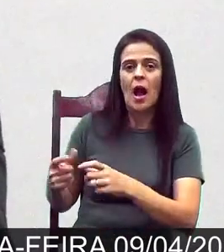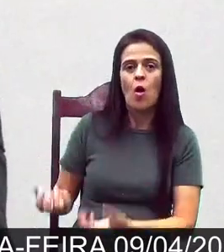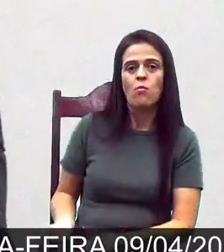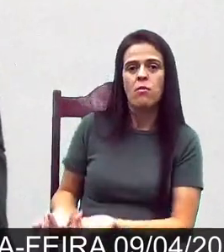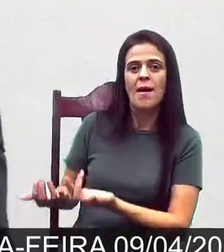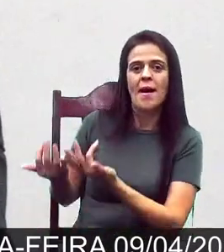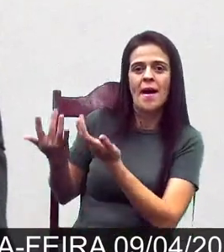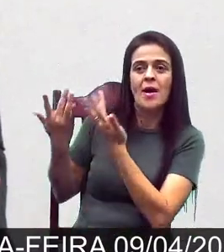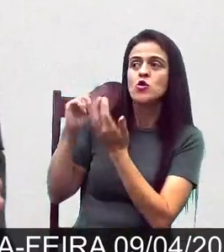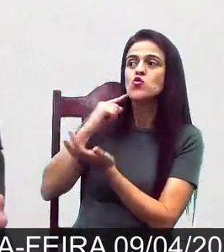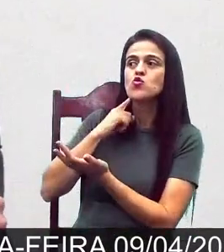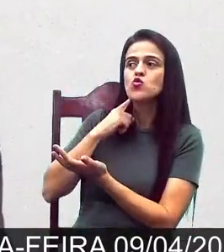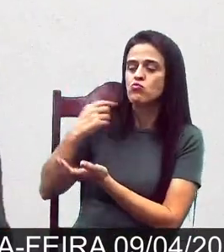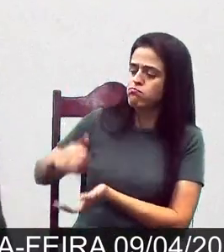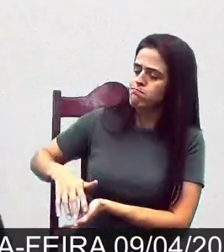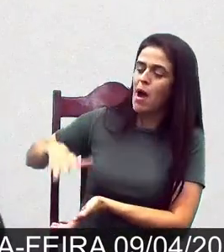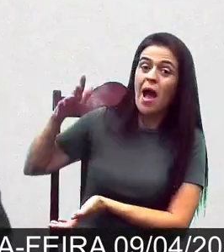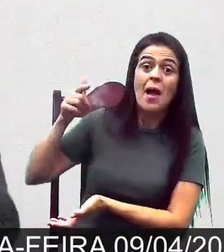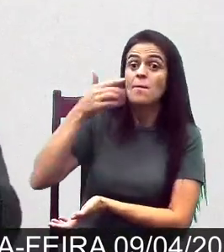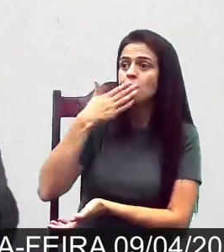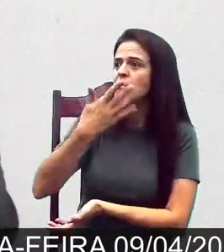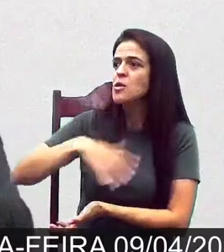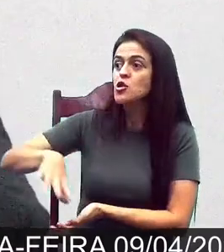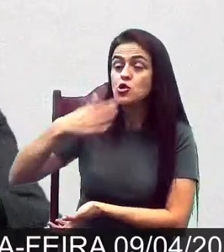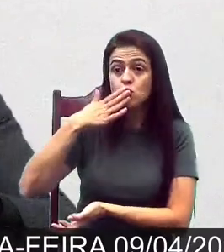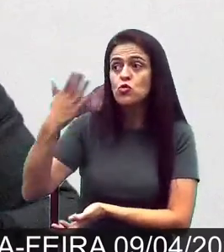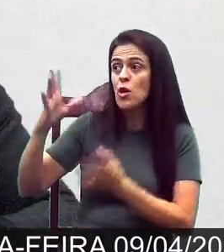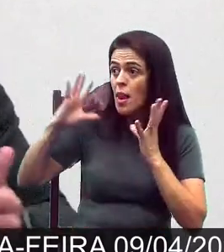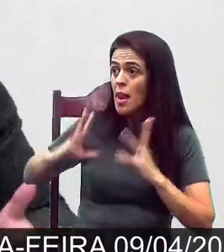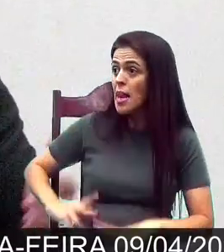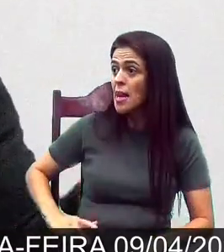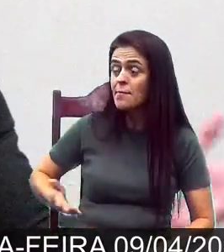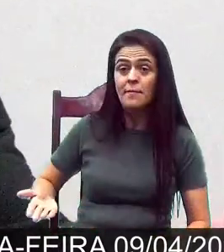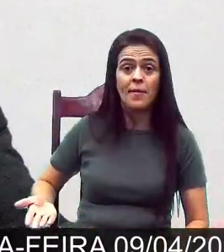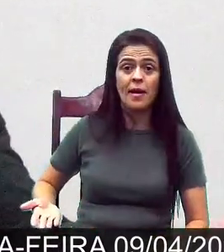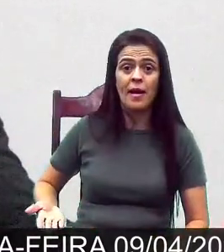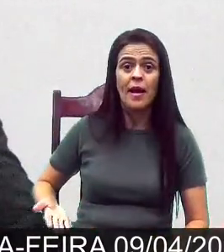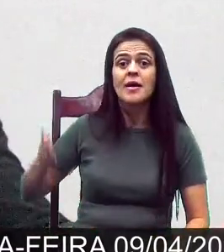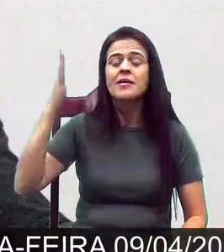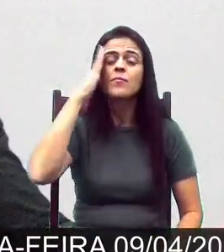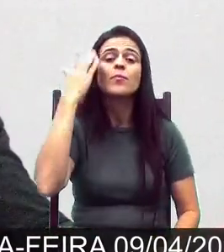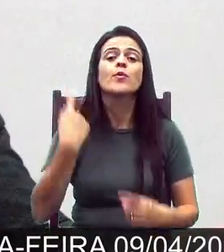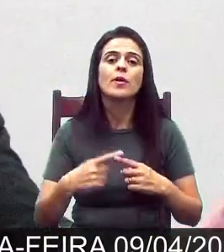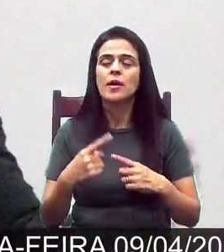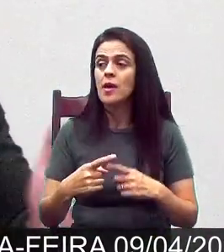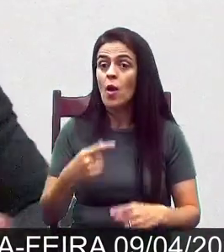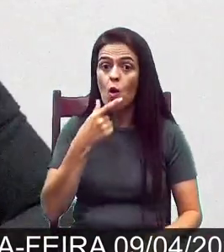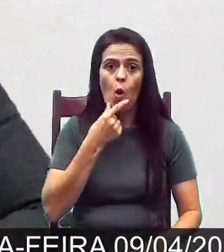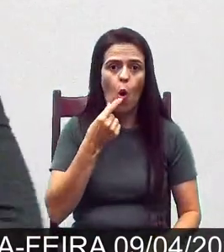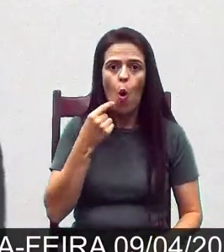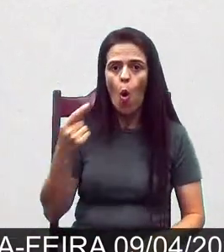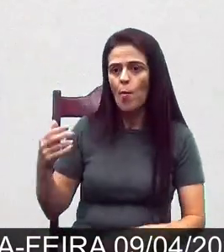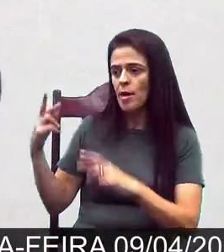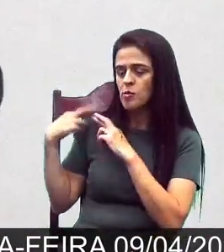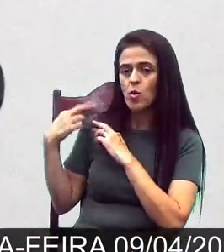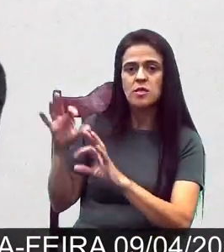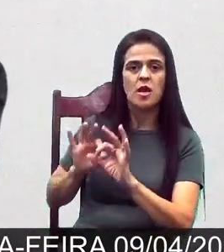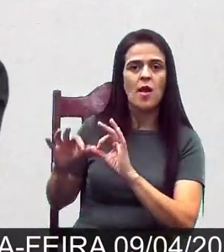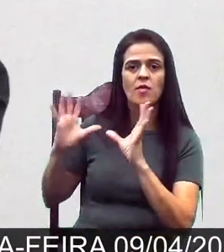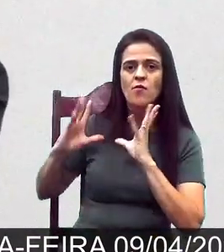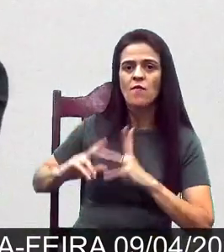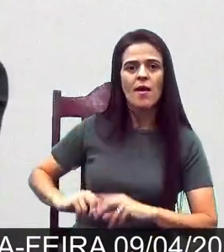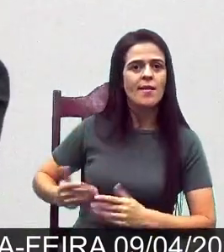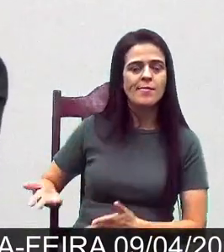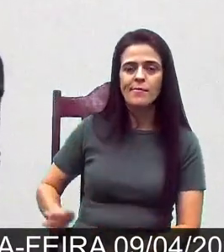inteiro. E foi solicitado para que fosse feita a limpeza daquele terreno, porque o proprietário não vai fazer. E você não pode deixar uma